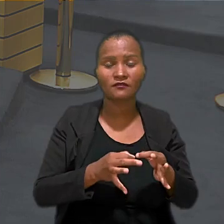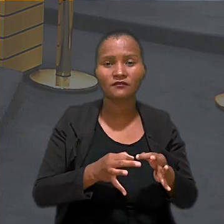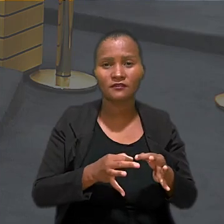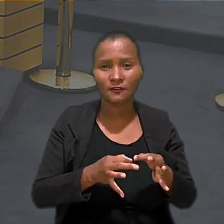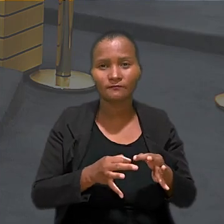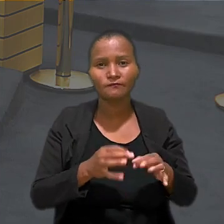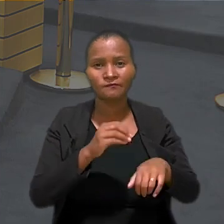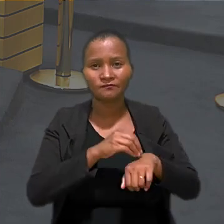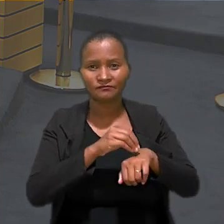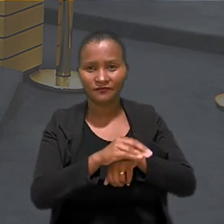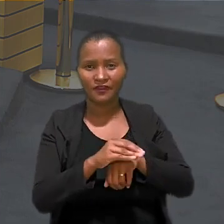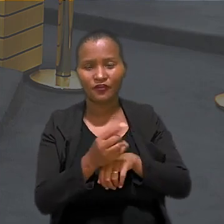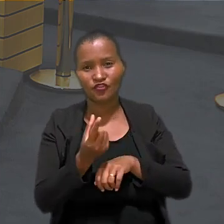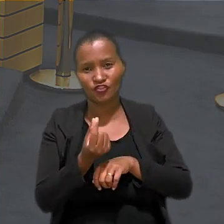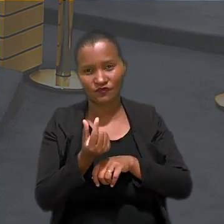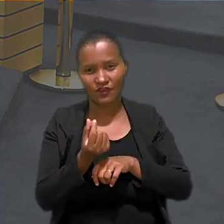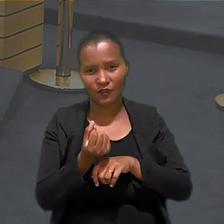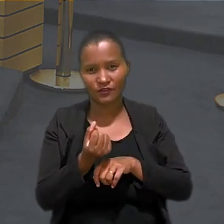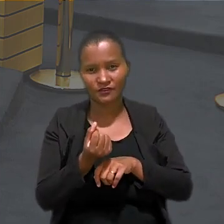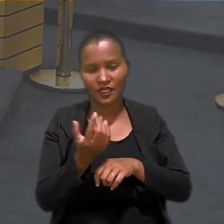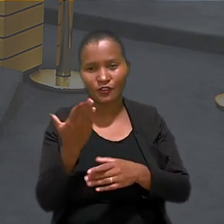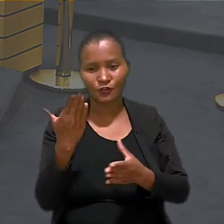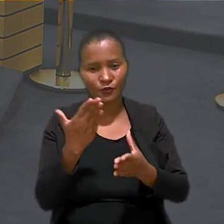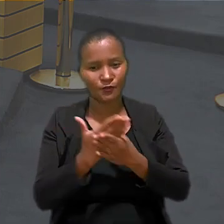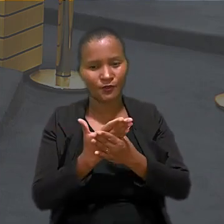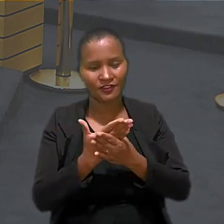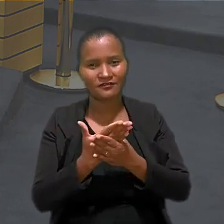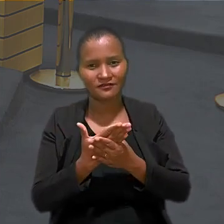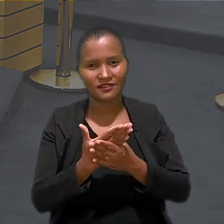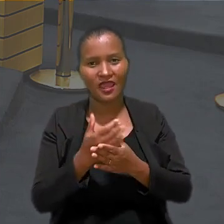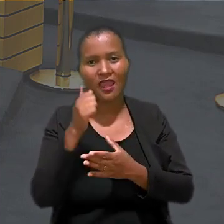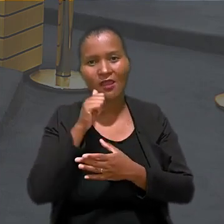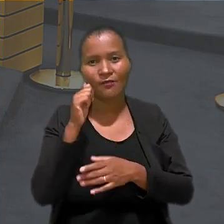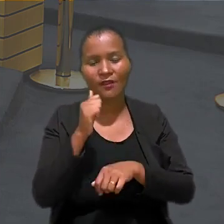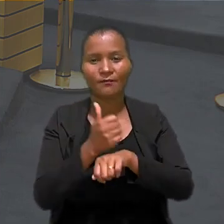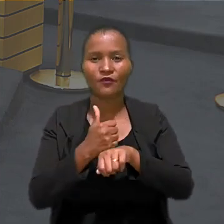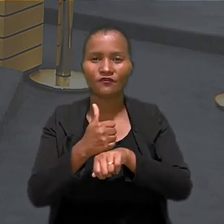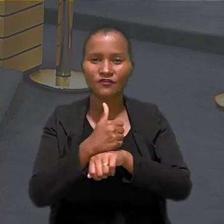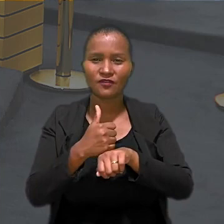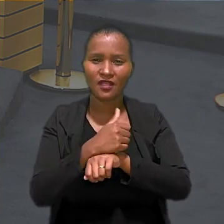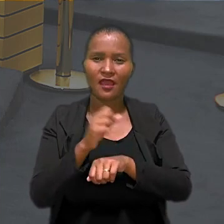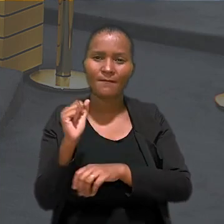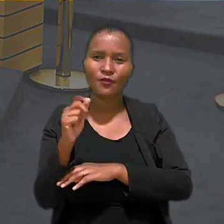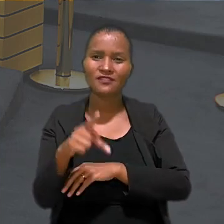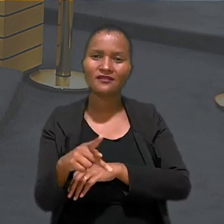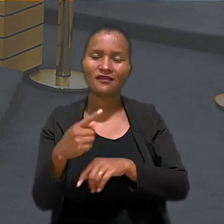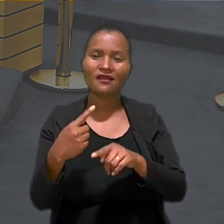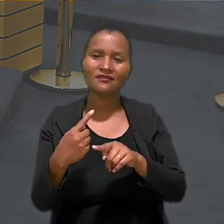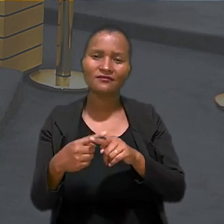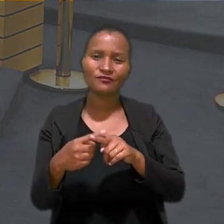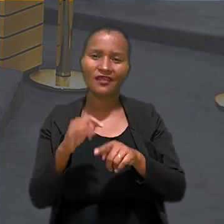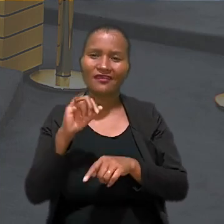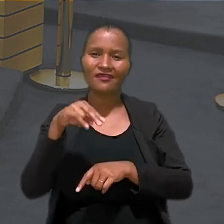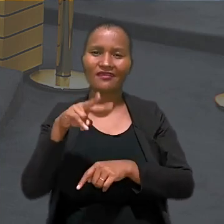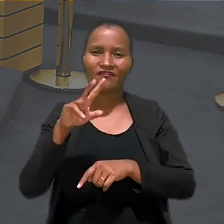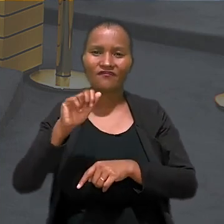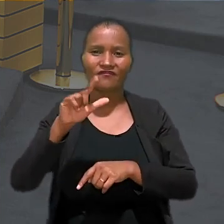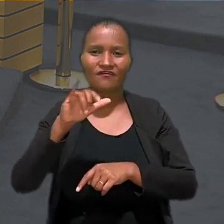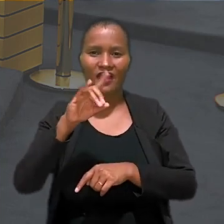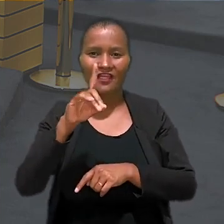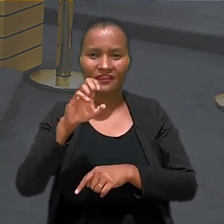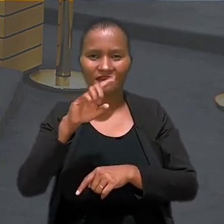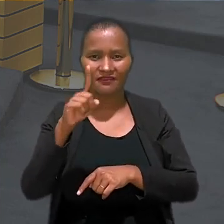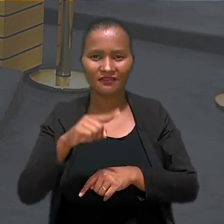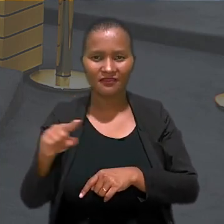determinados com a indicação de valor. No processo em questão, a profissional havia sido aposentada por invalidez acidentária